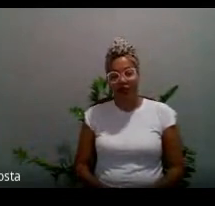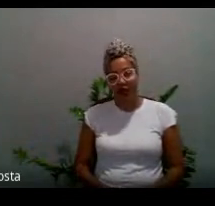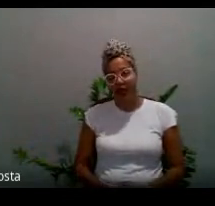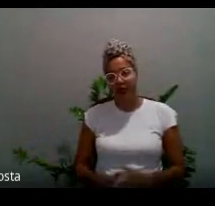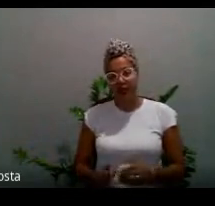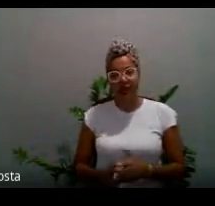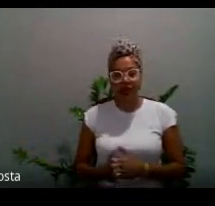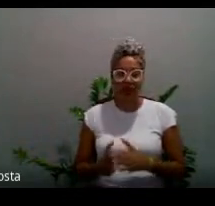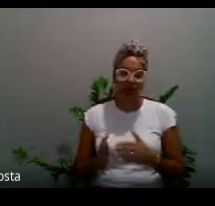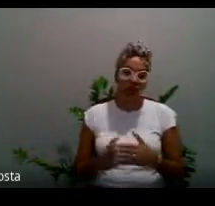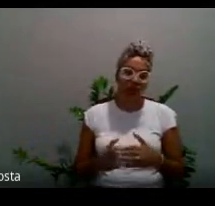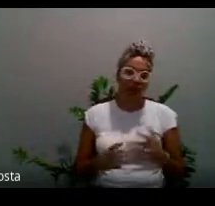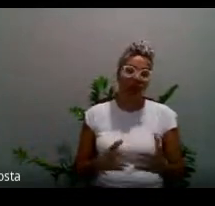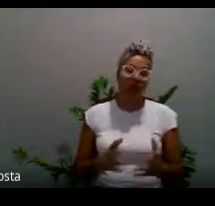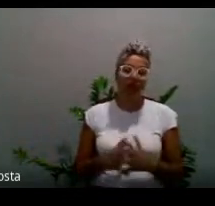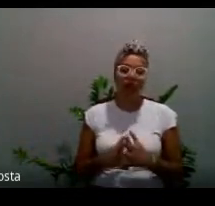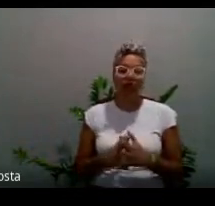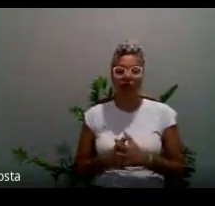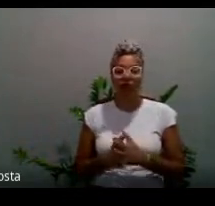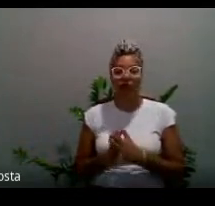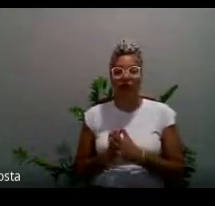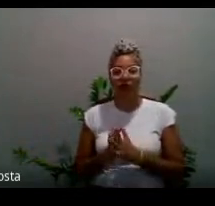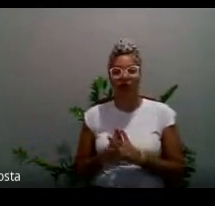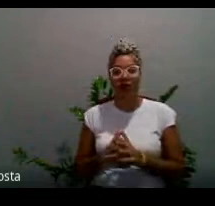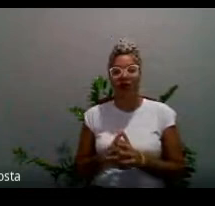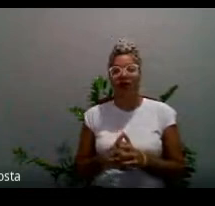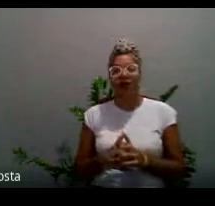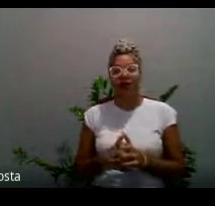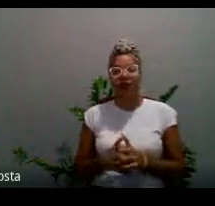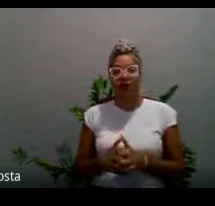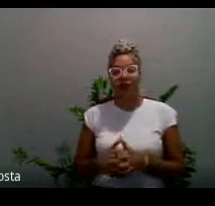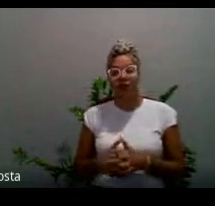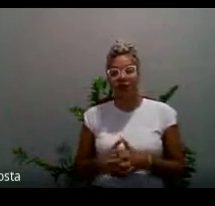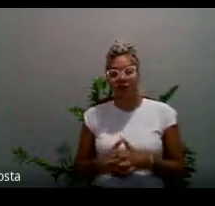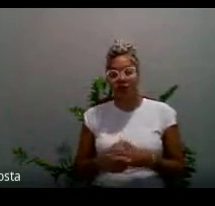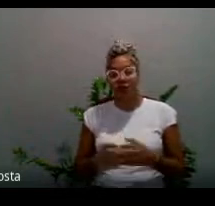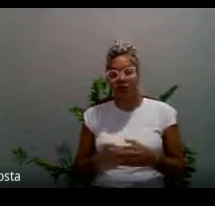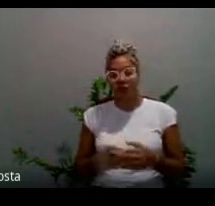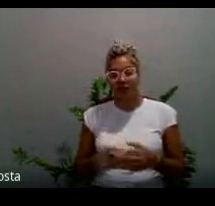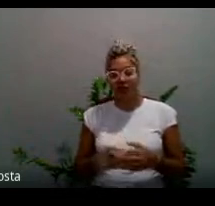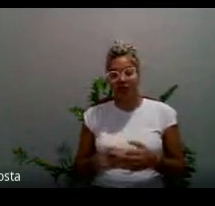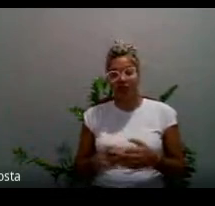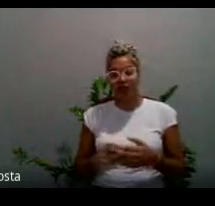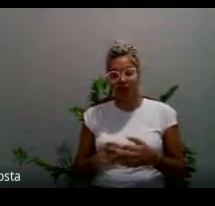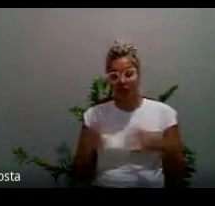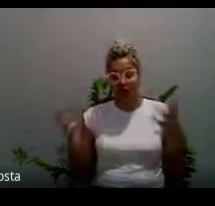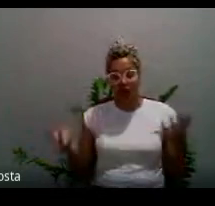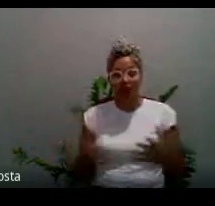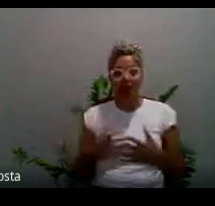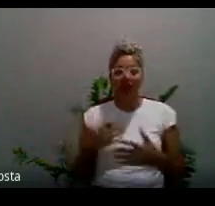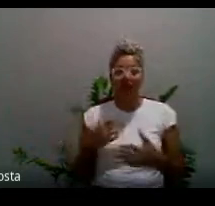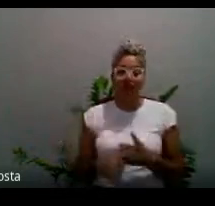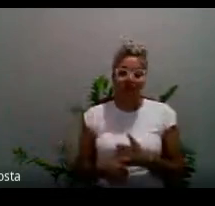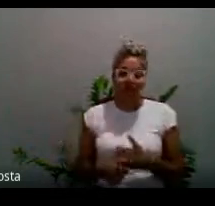de redes sociais, usabilidade, arquitetura e a vontade da professora Carolina de no que se refere a